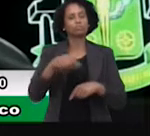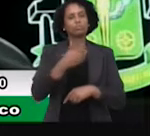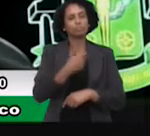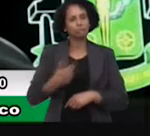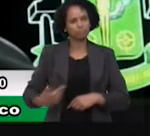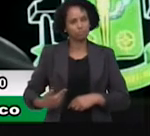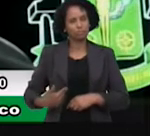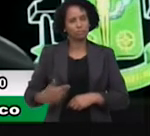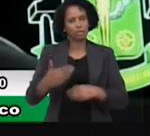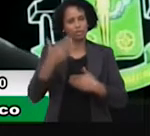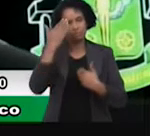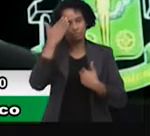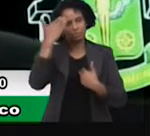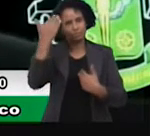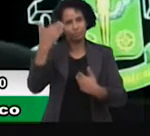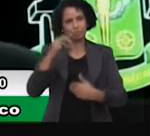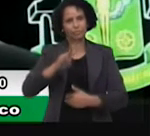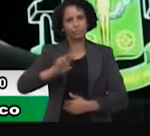Ventura.